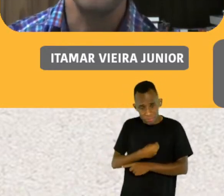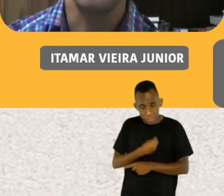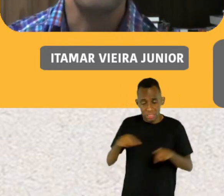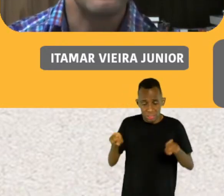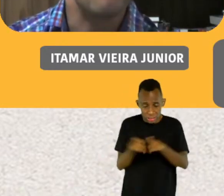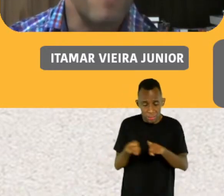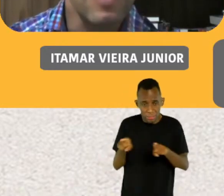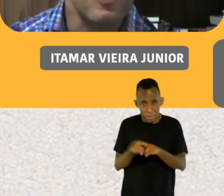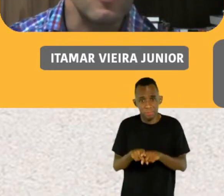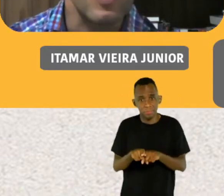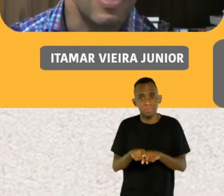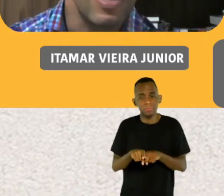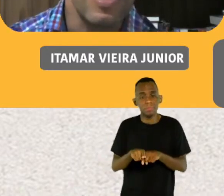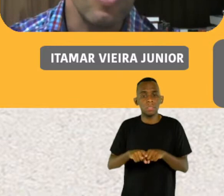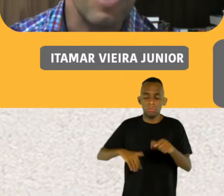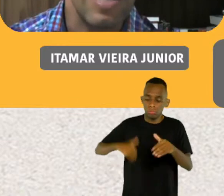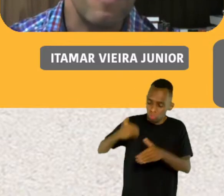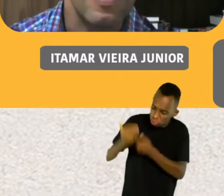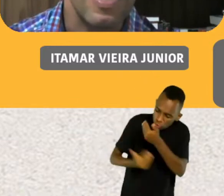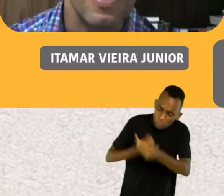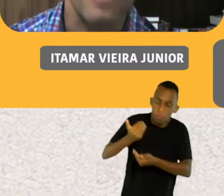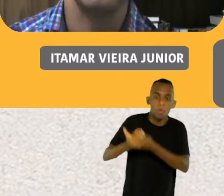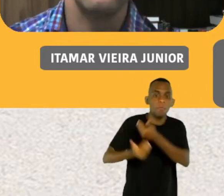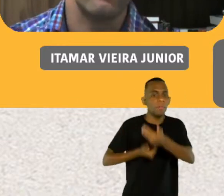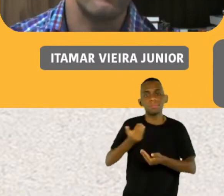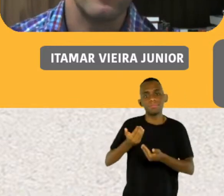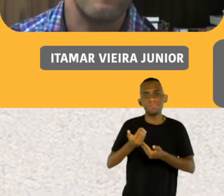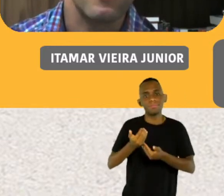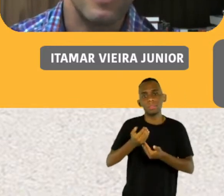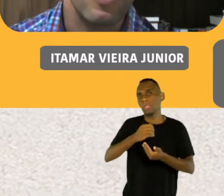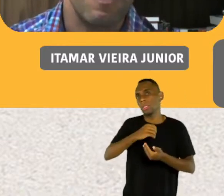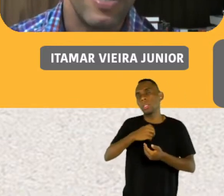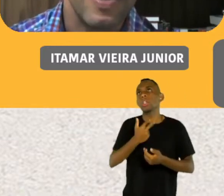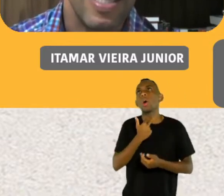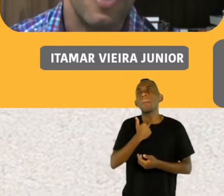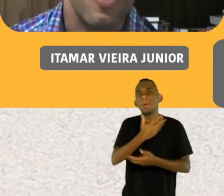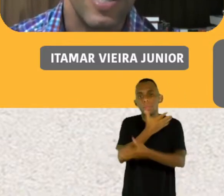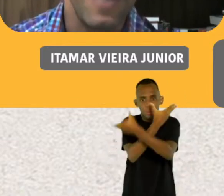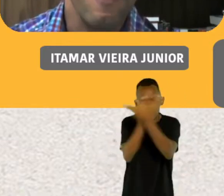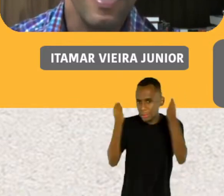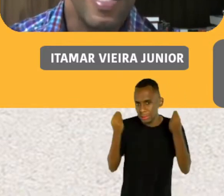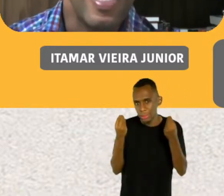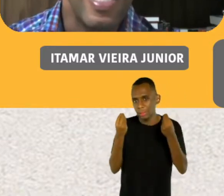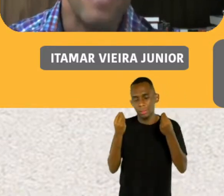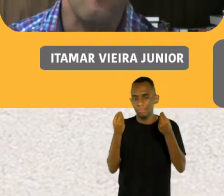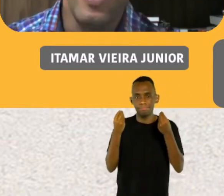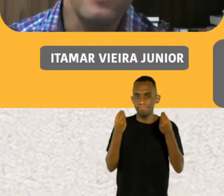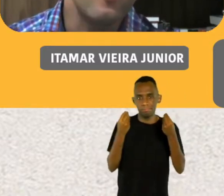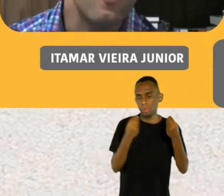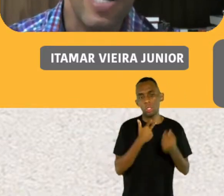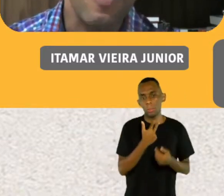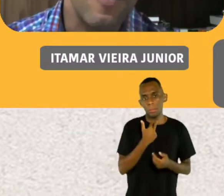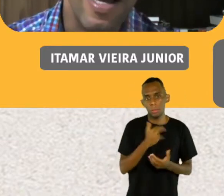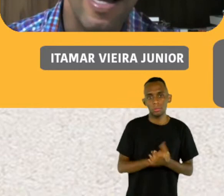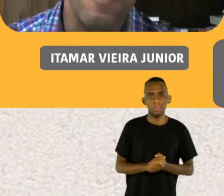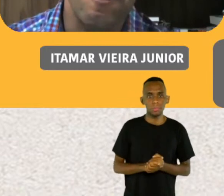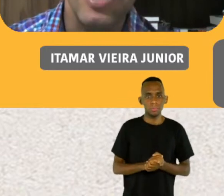de avanços, e isso não deve ser esquecido, não deve ser desprezado, né?